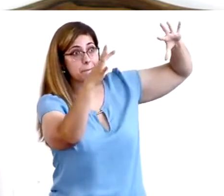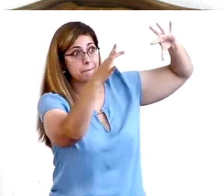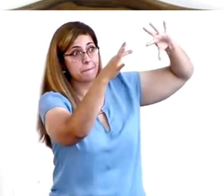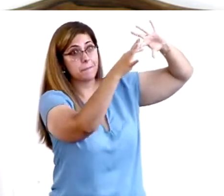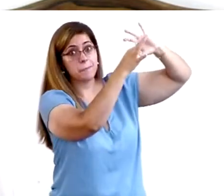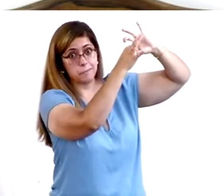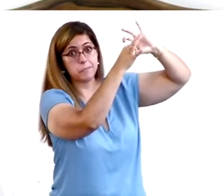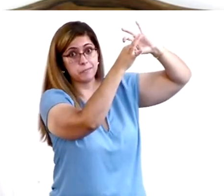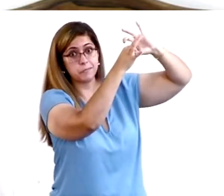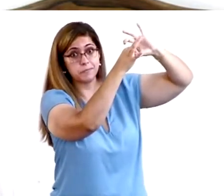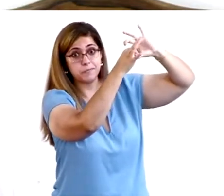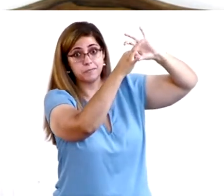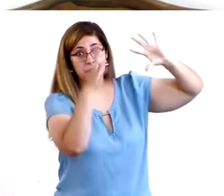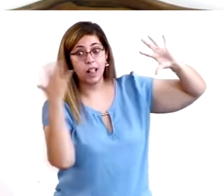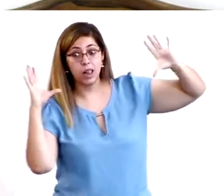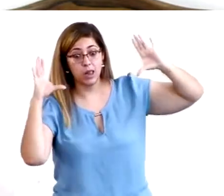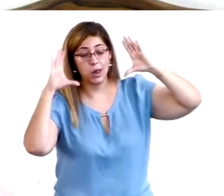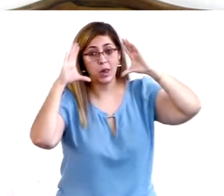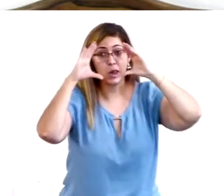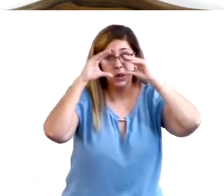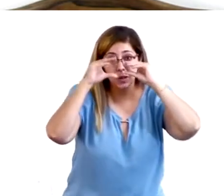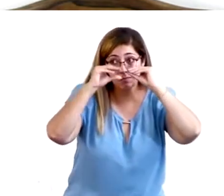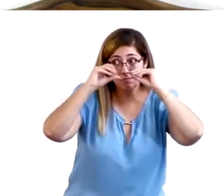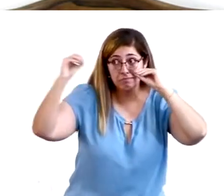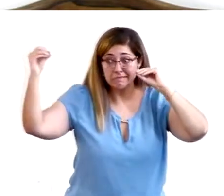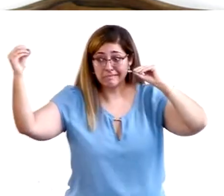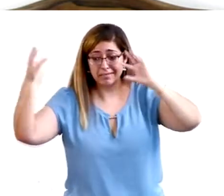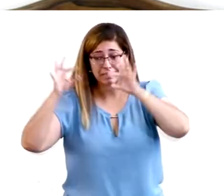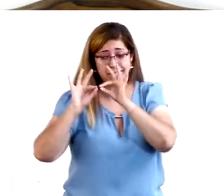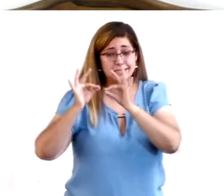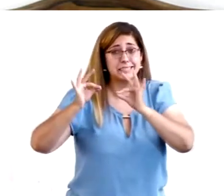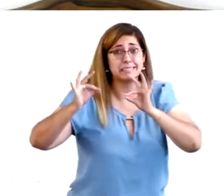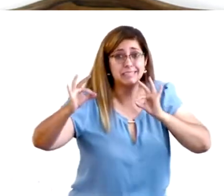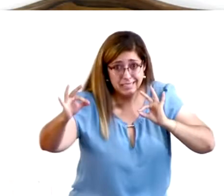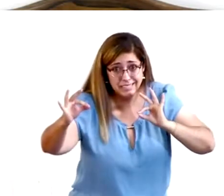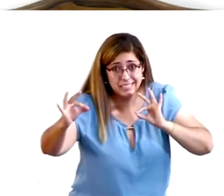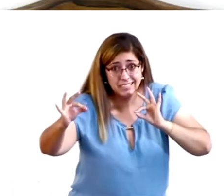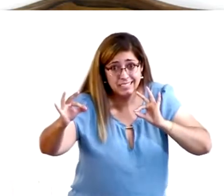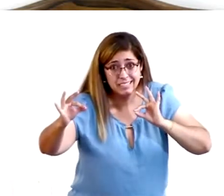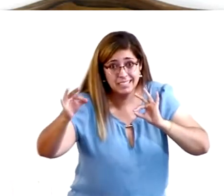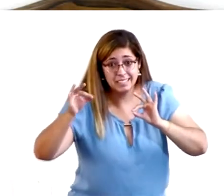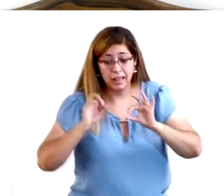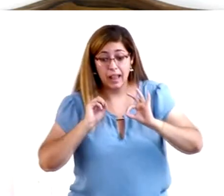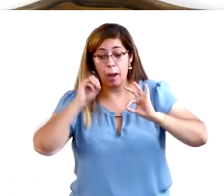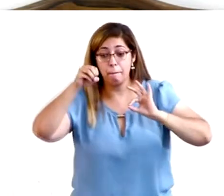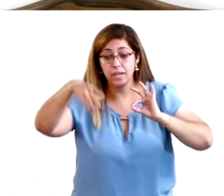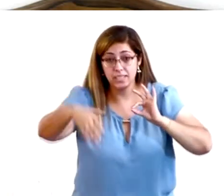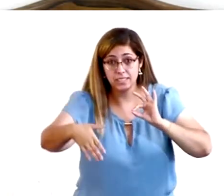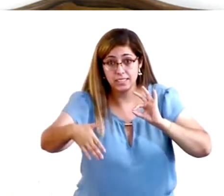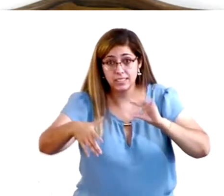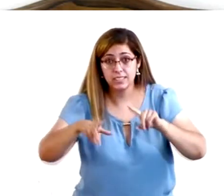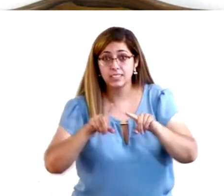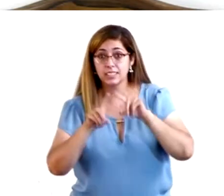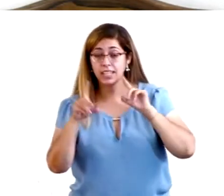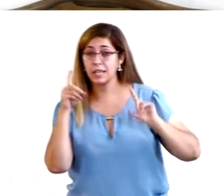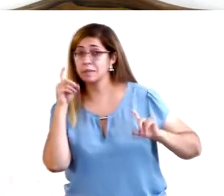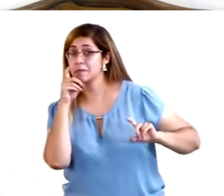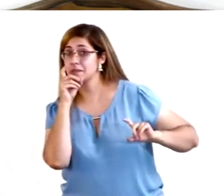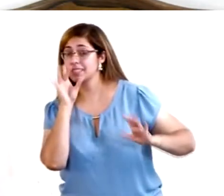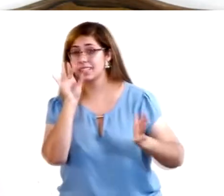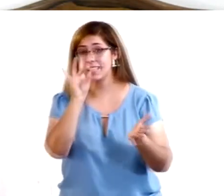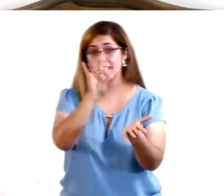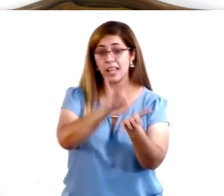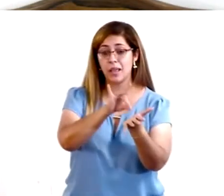abismo entre a luz e as trevas, que existe um abismo entre a verdade e a mentira, que existe um